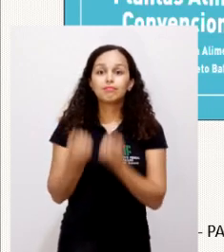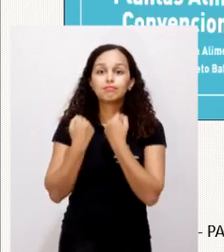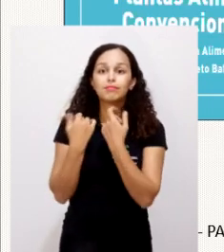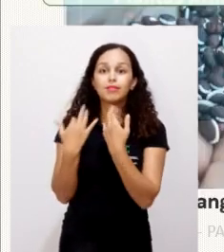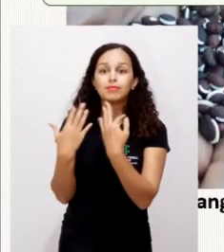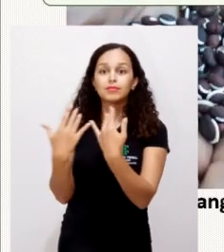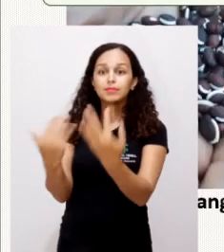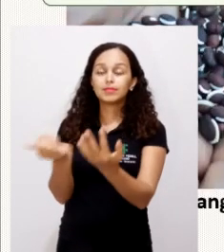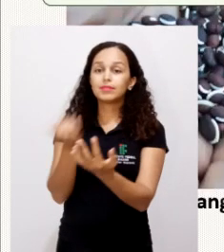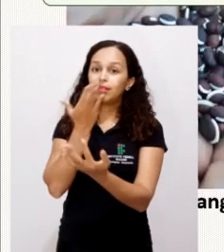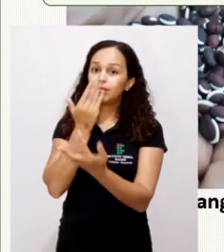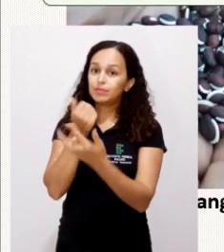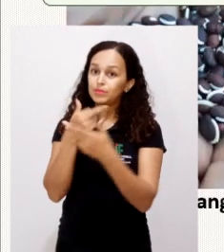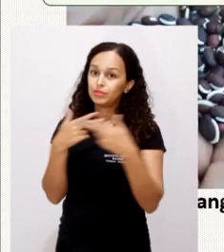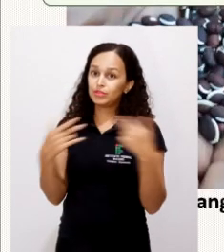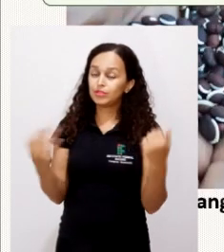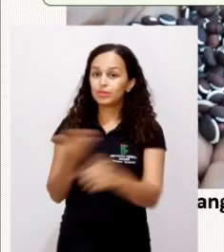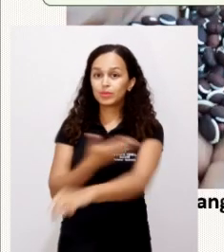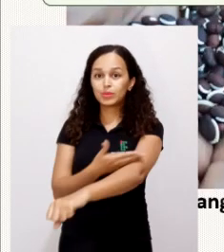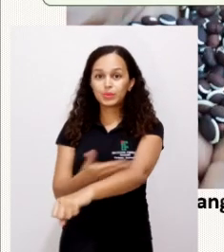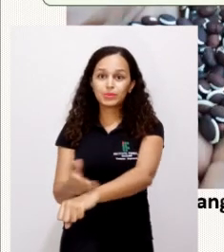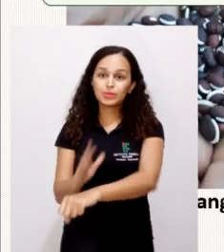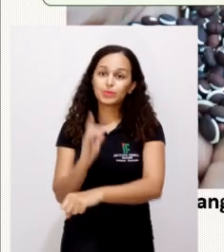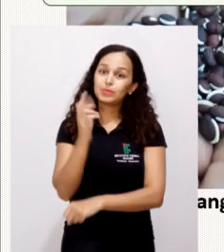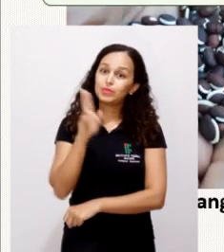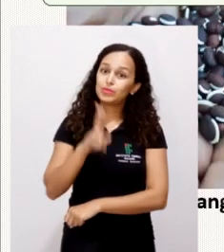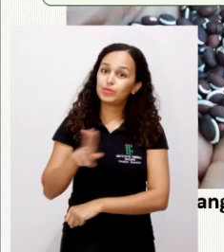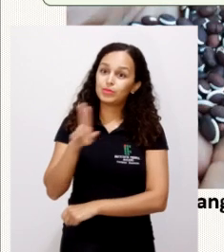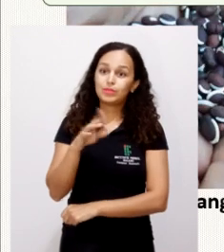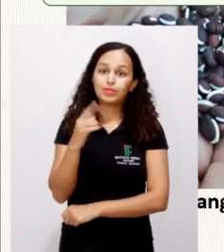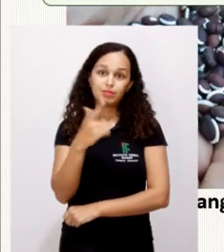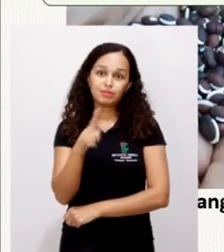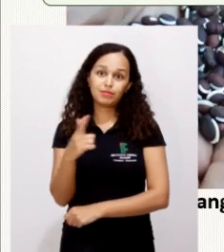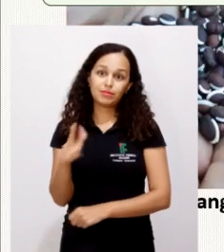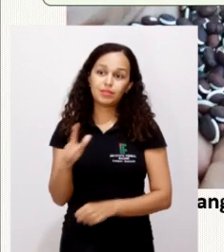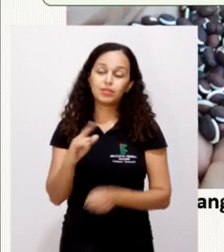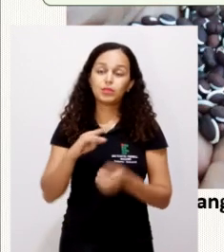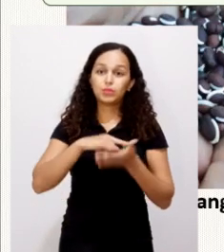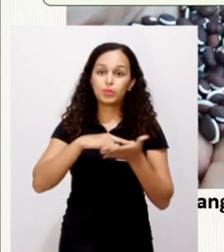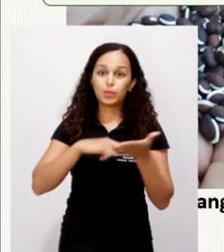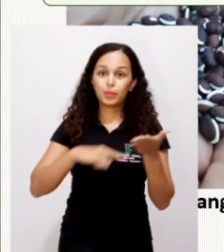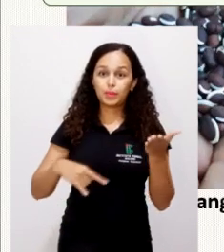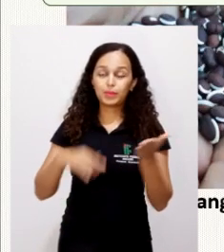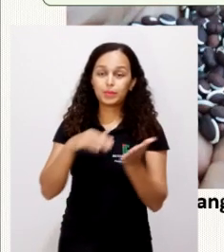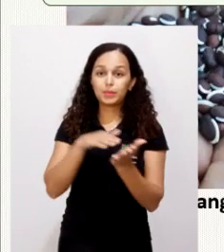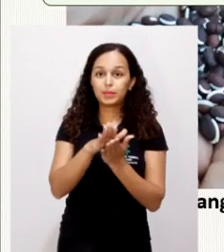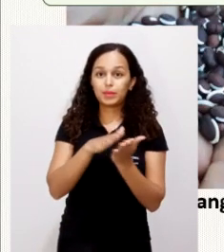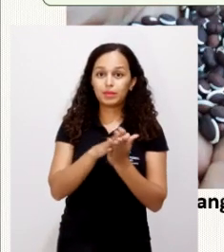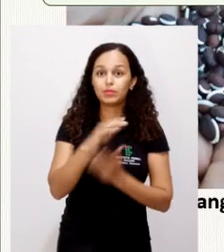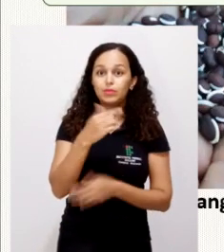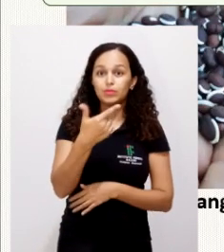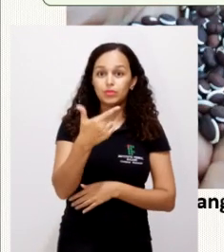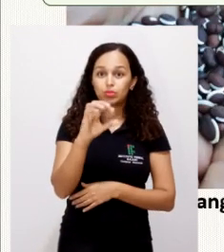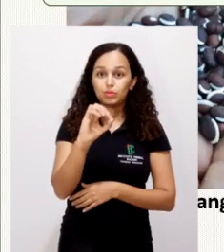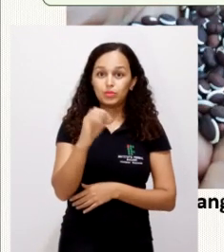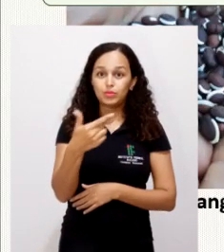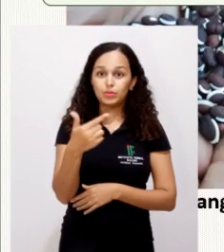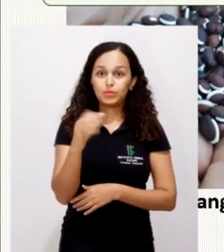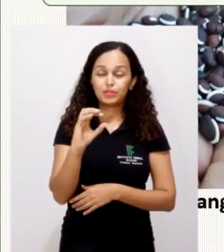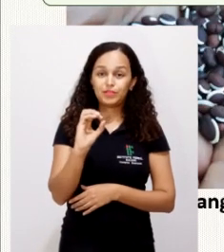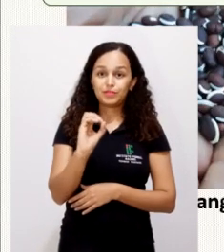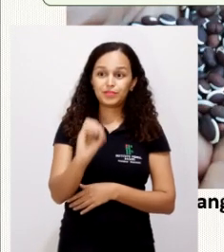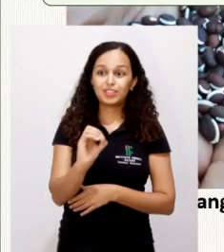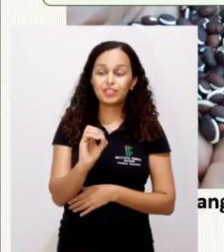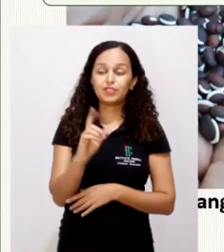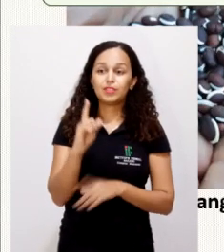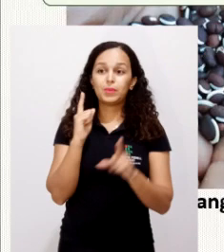não convencionais. Então, esses documentos que foram publicados agora em 2020 também trazem outras punks que